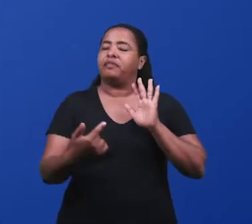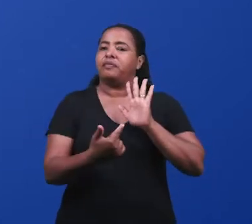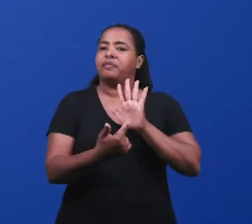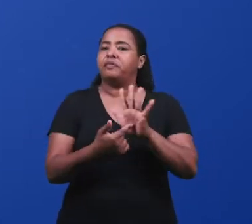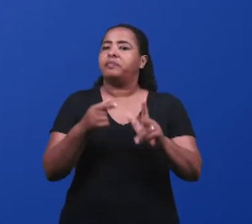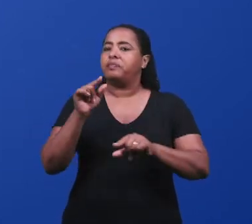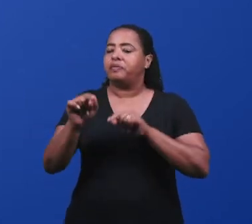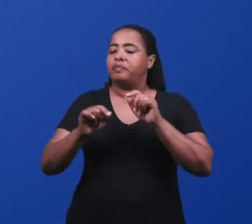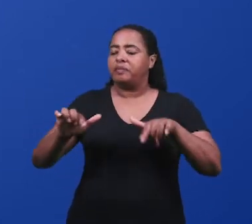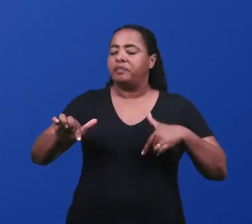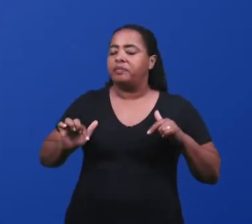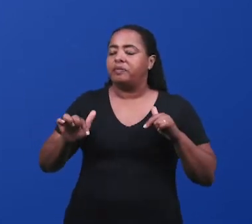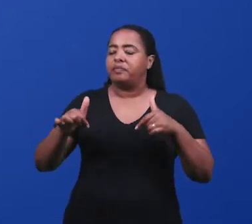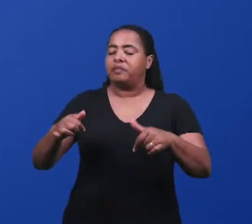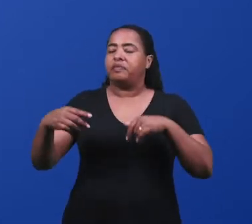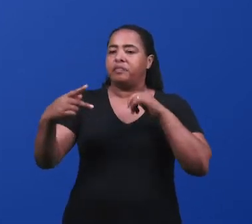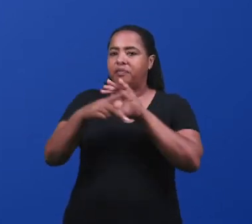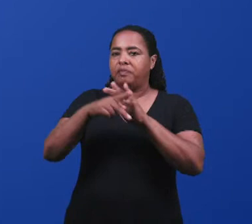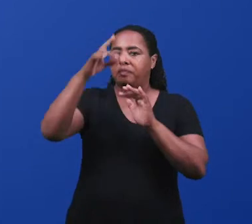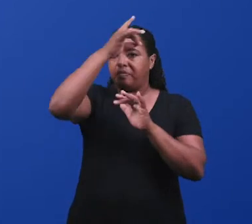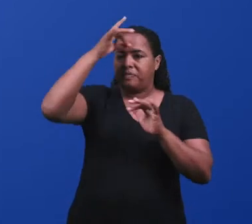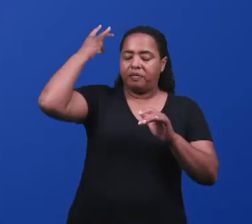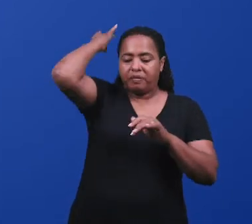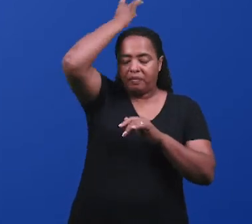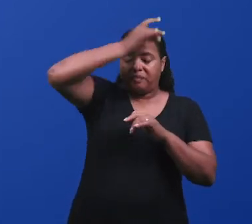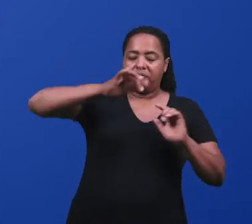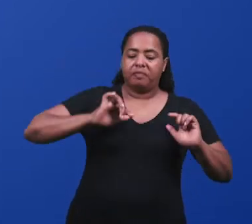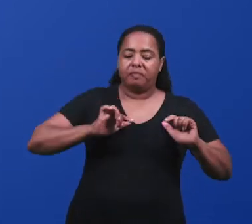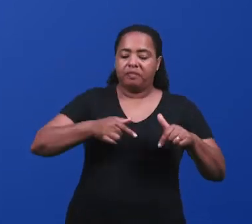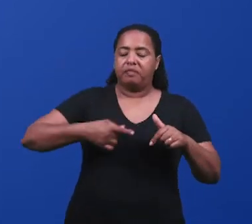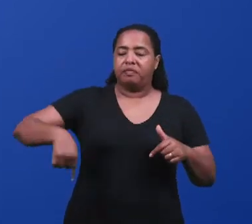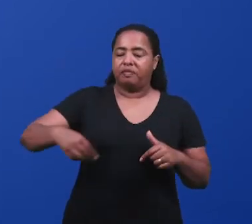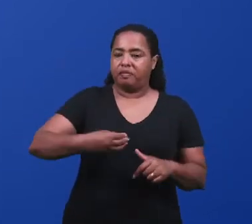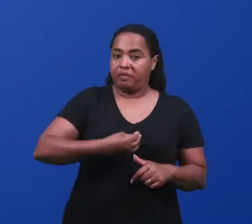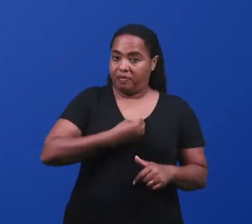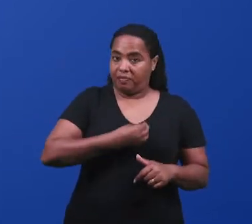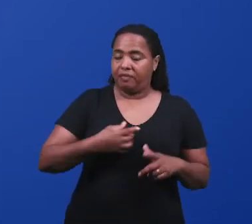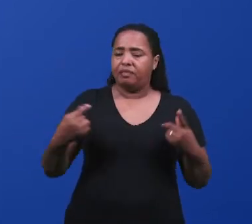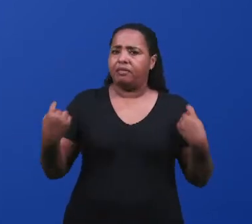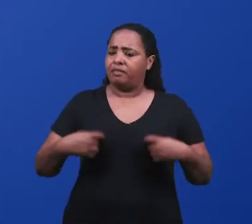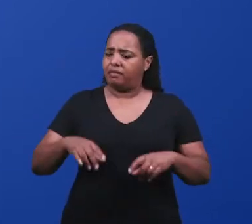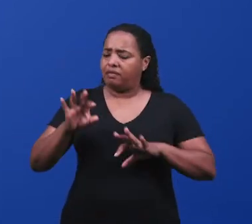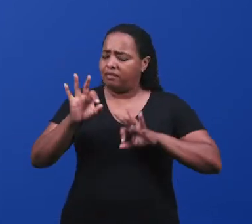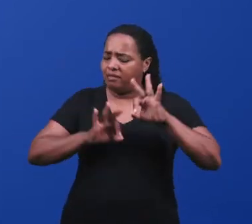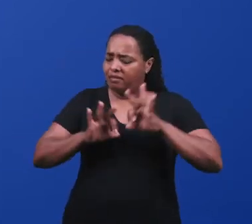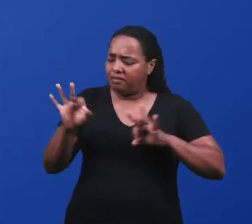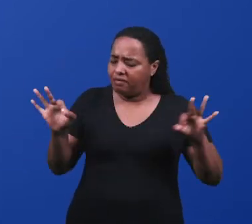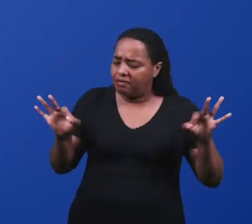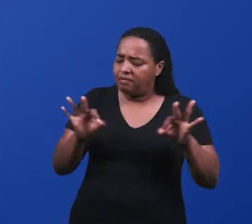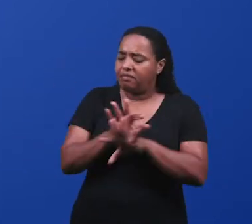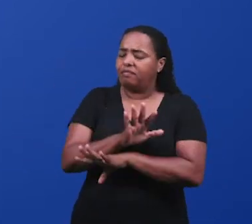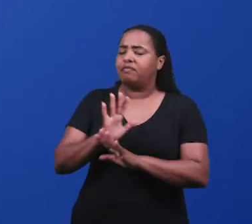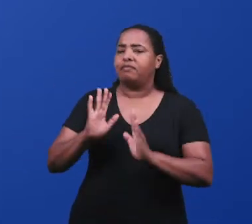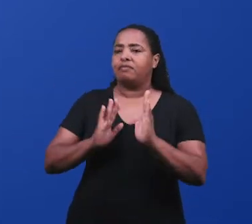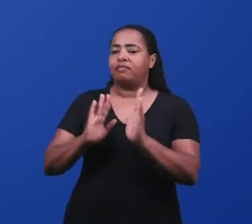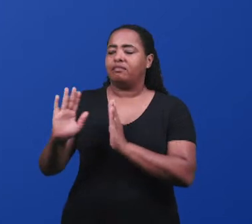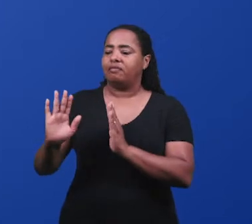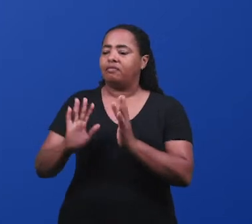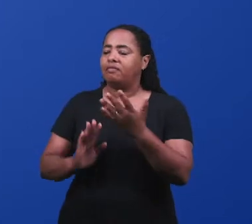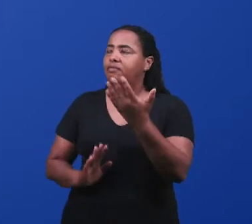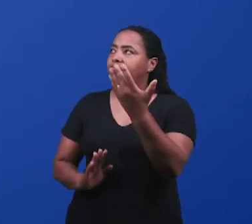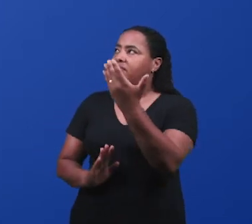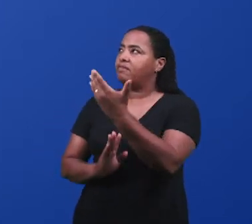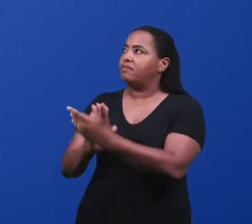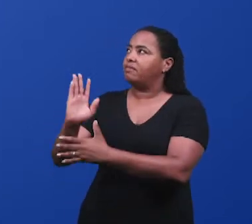fala da operação, da ação do Espírito Santo em nossas vidas. Nós precisamos estar preparados para este momento, para